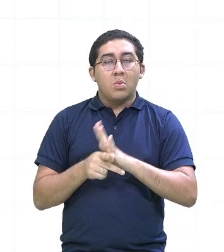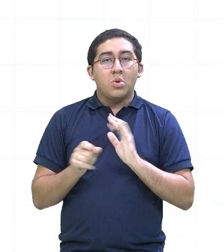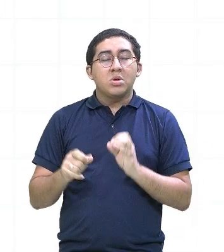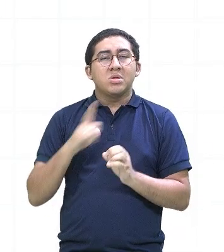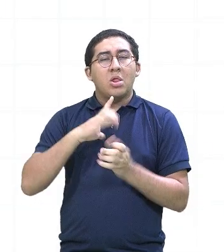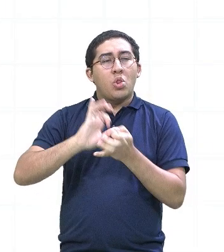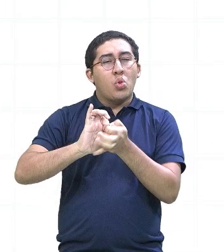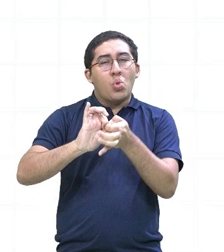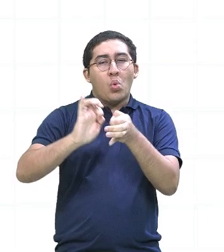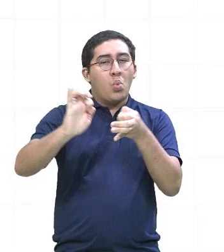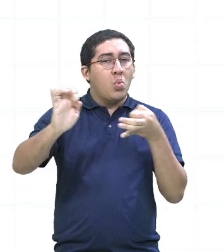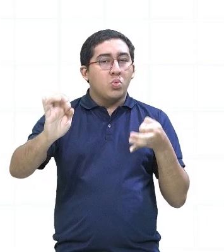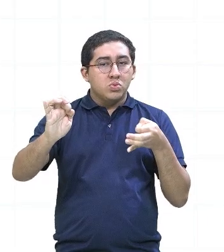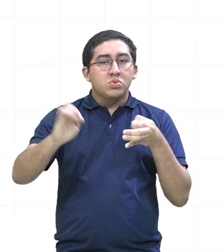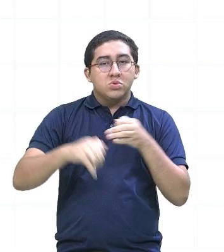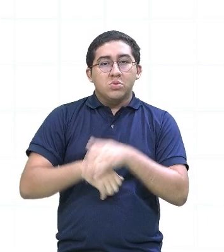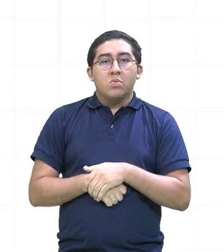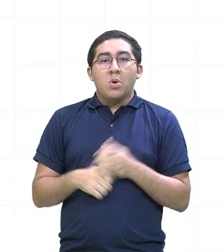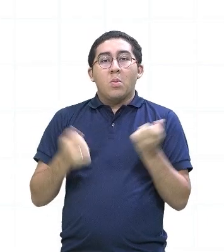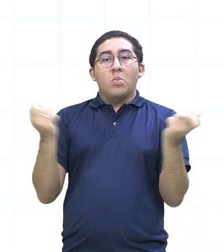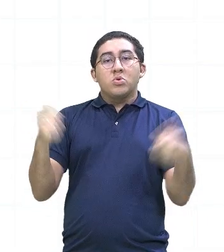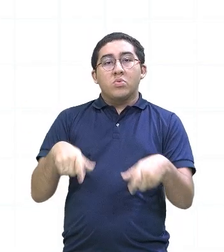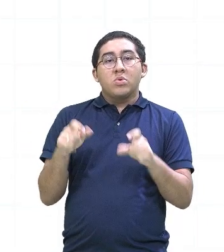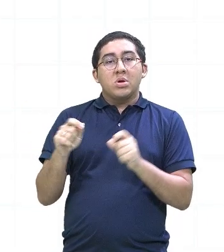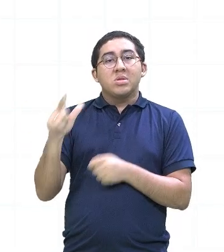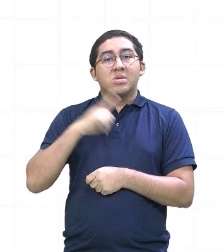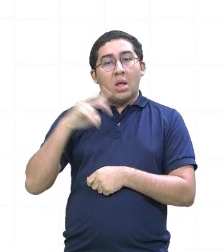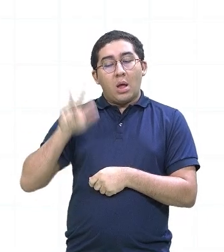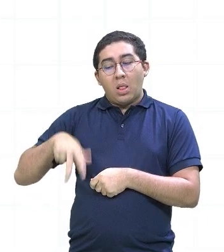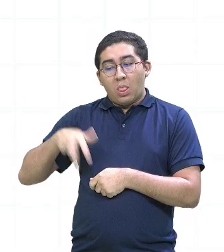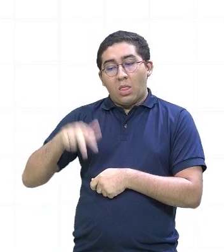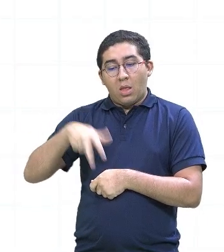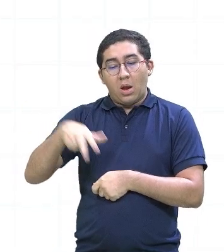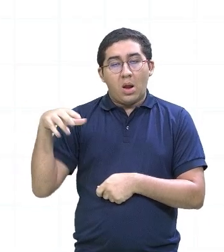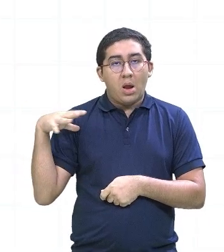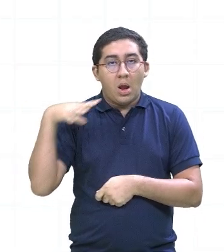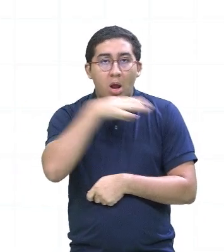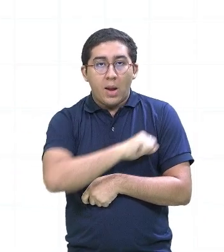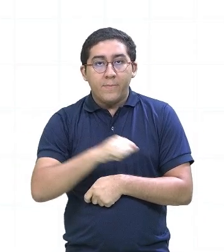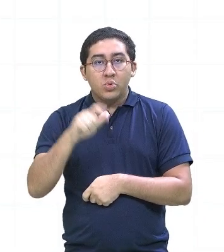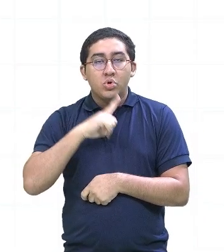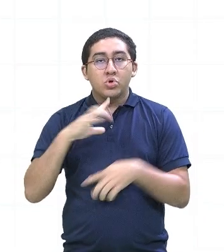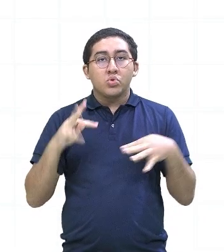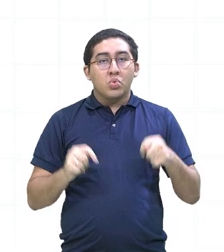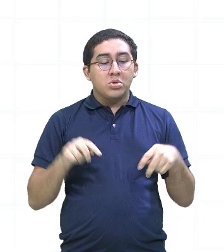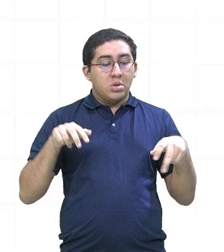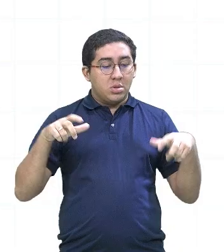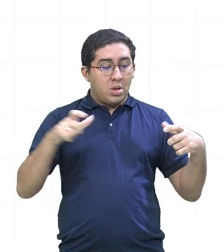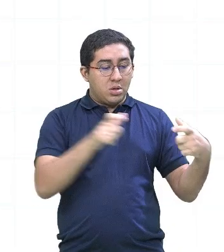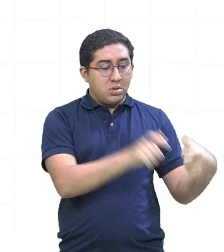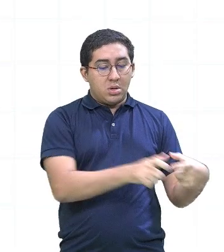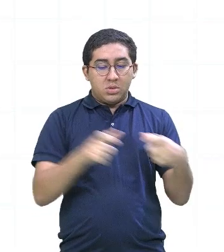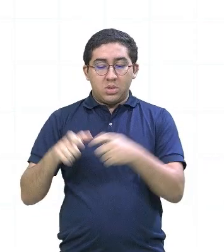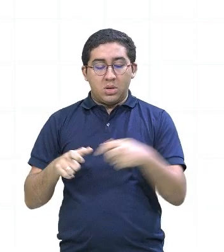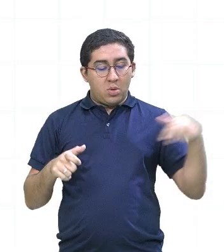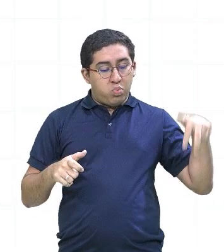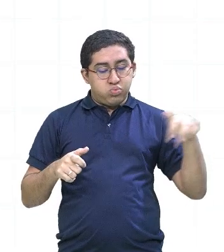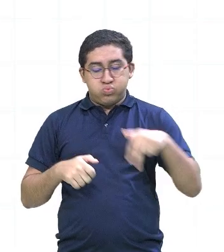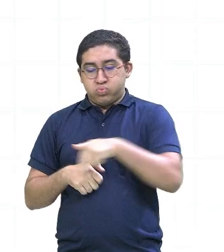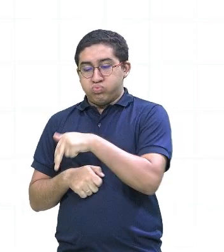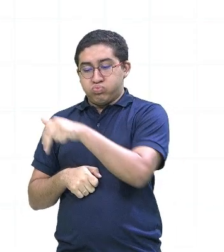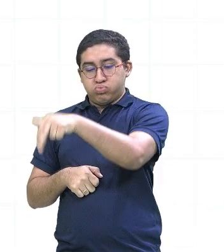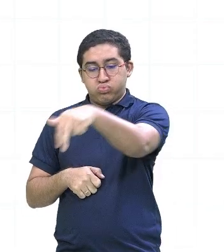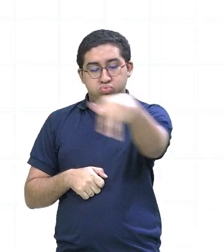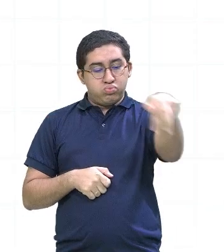longe possível, para tentar percorrer o maior número de vezes as bases ou a maior distância possível entre